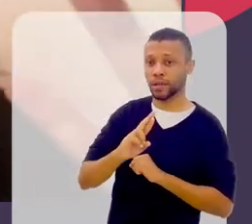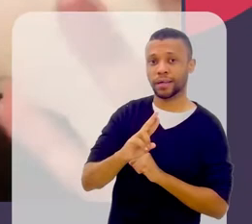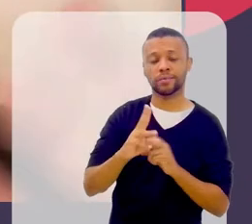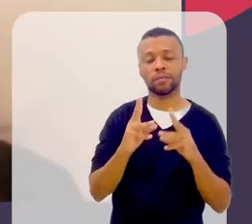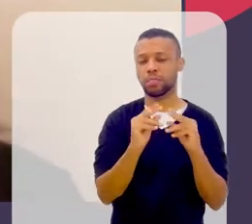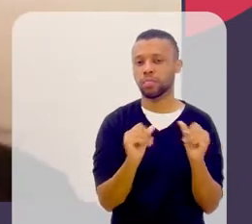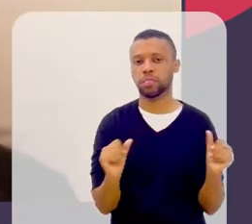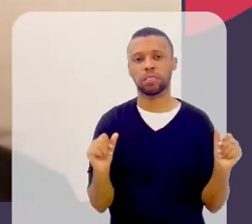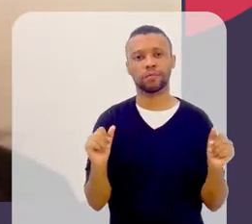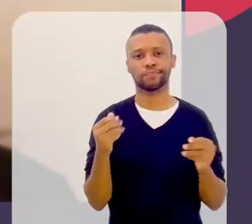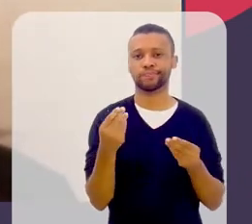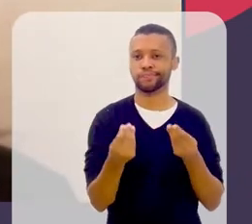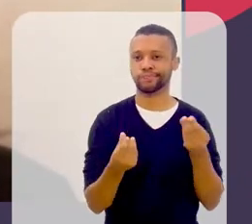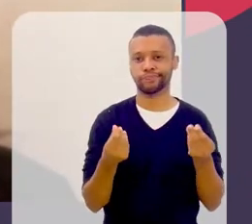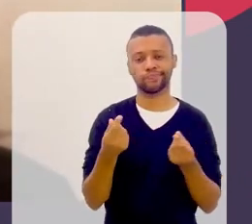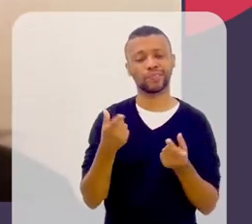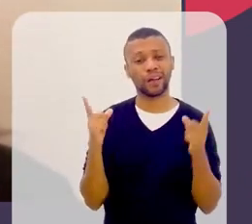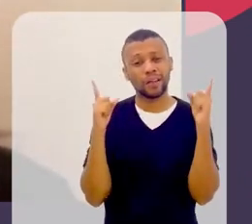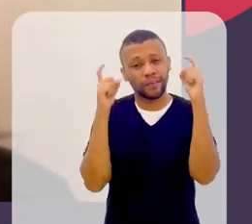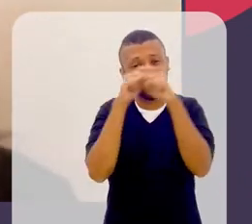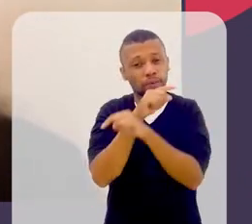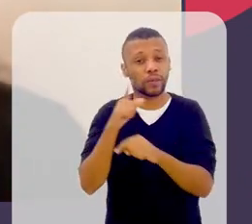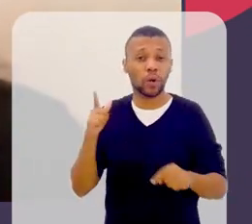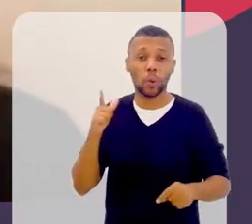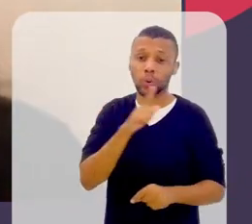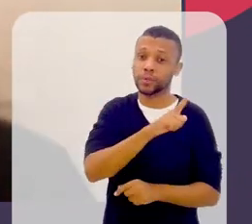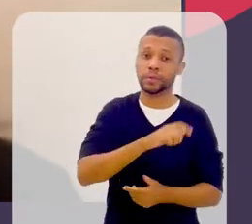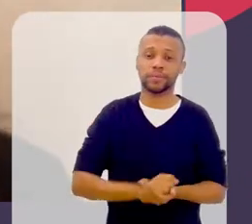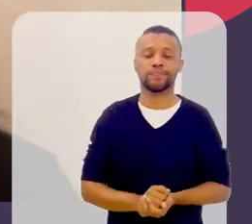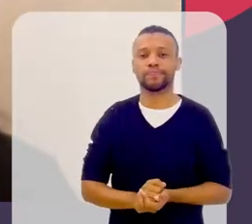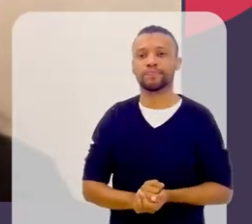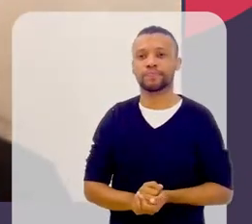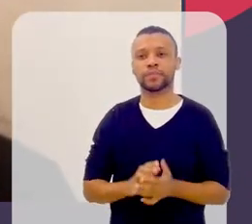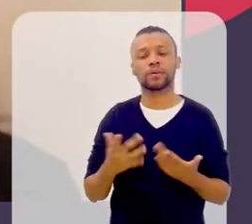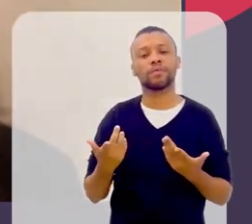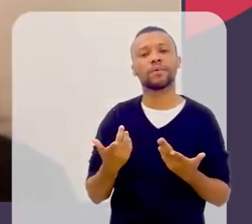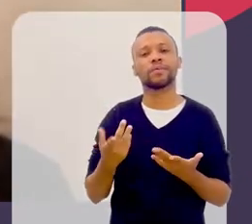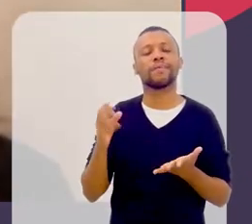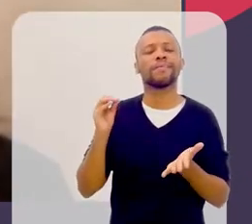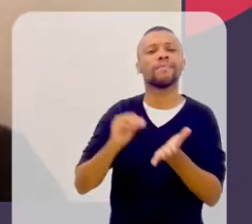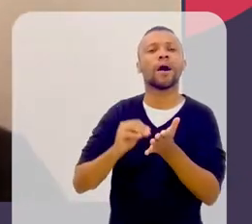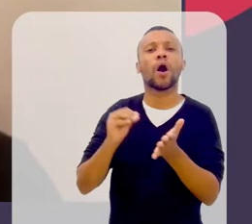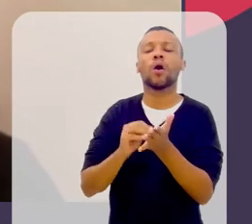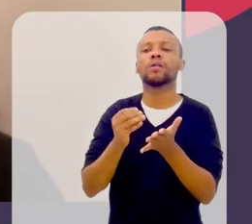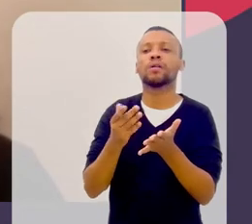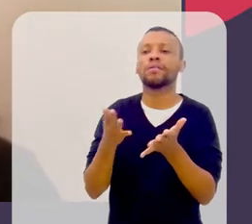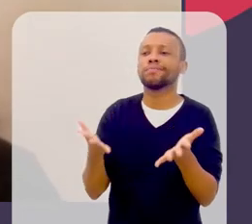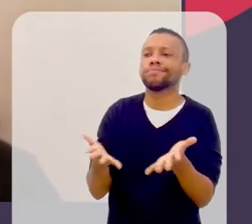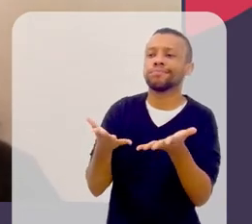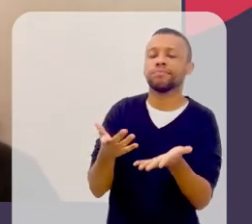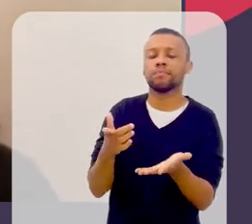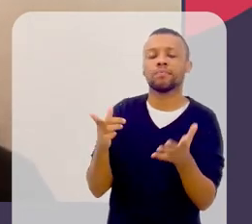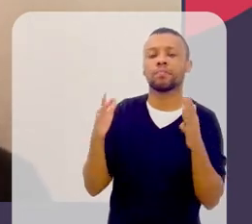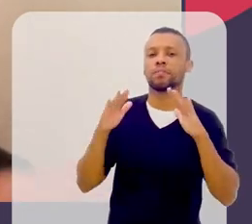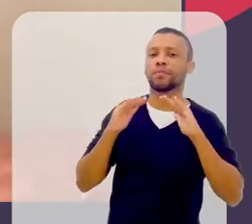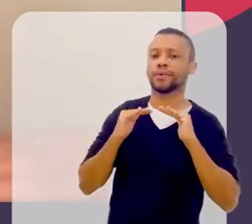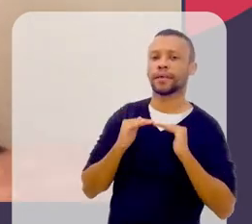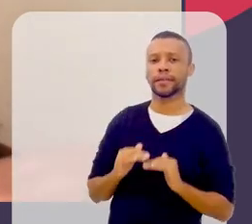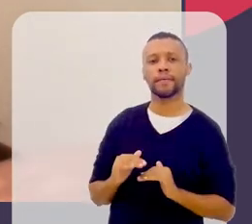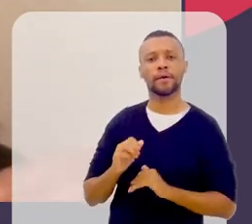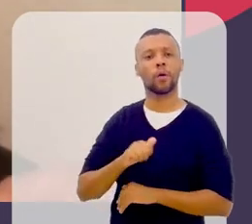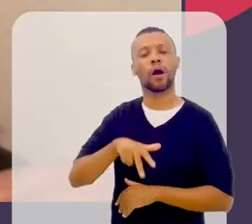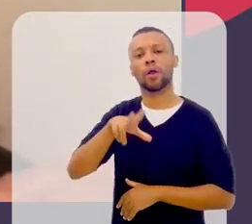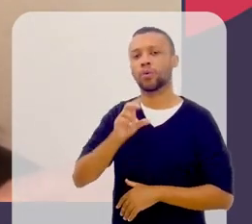doutorado praticamente são raras, né? E não era assim. Então, isso desestimula o aluno, porque